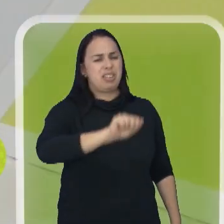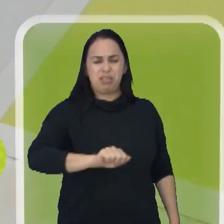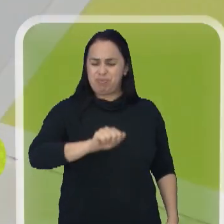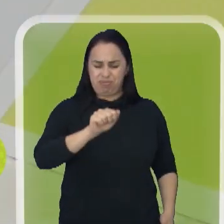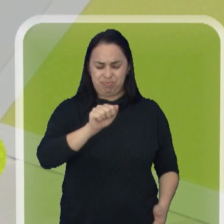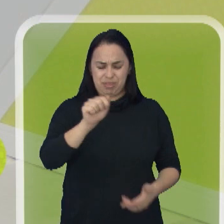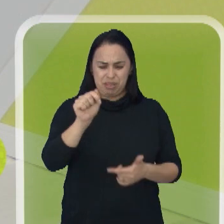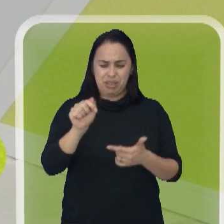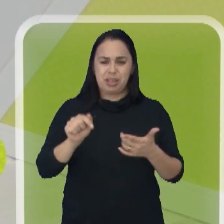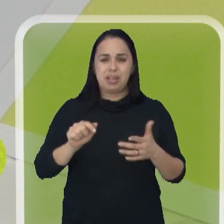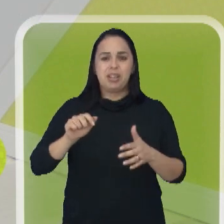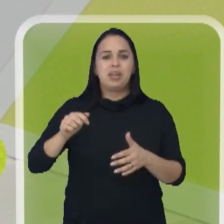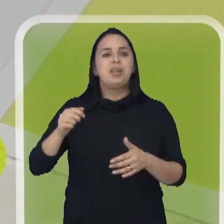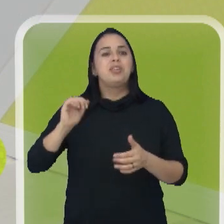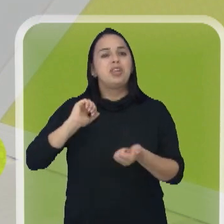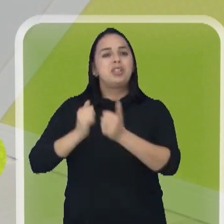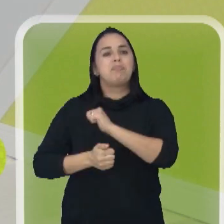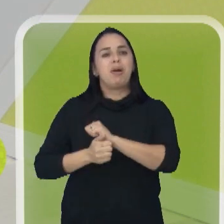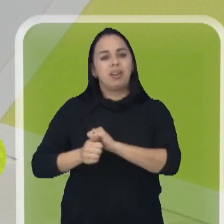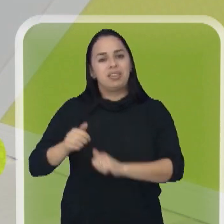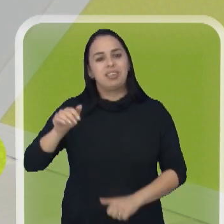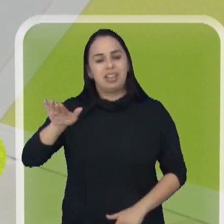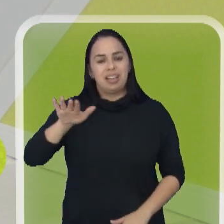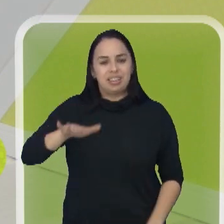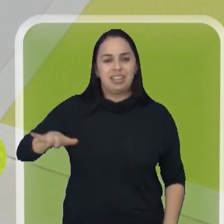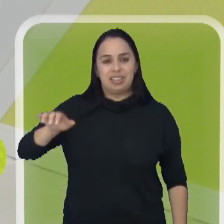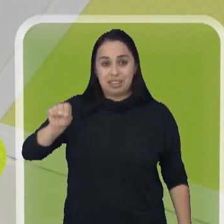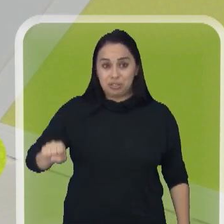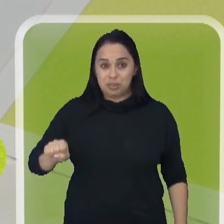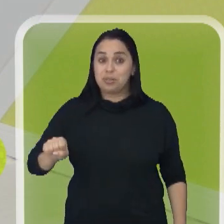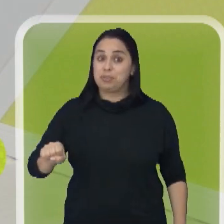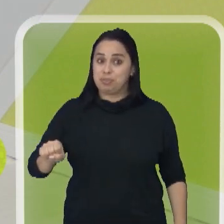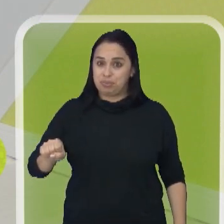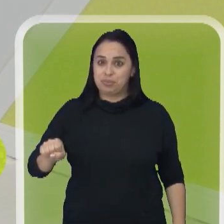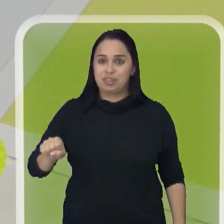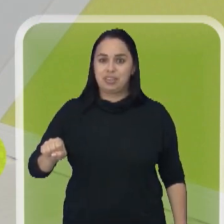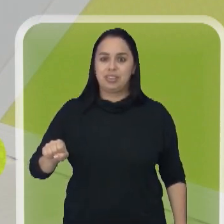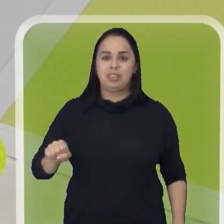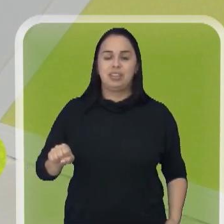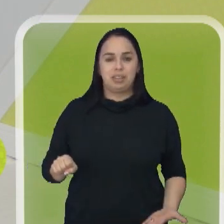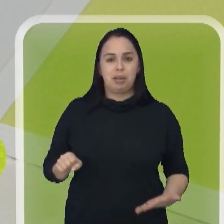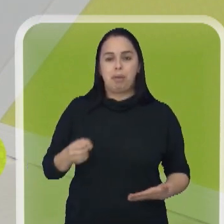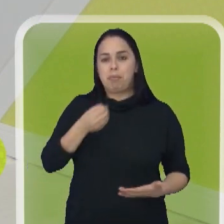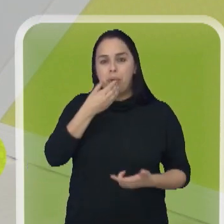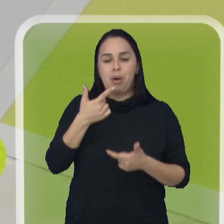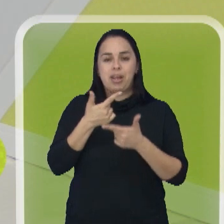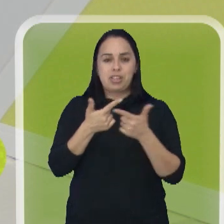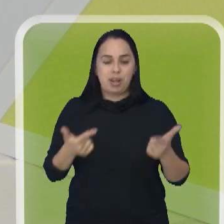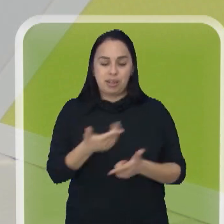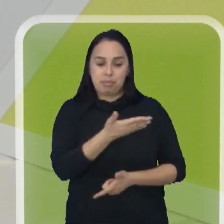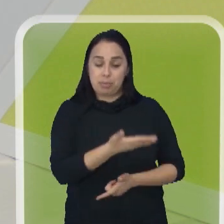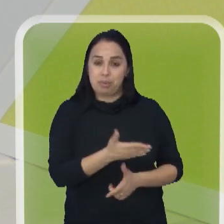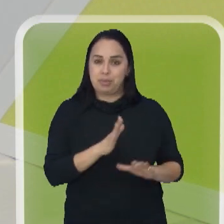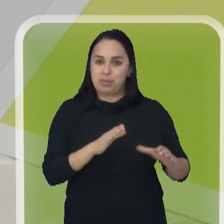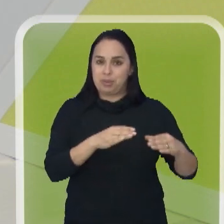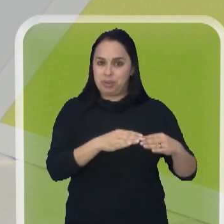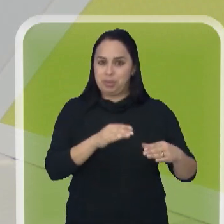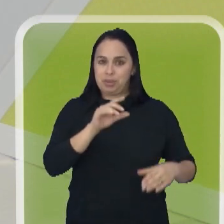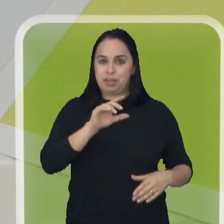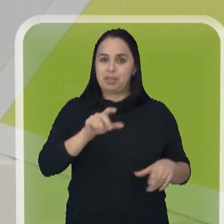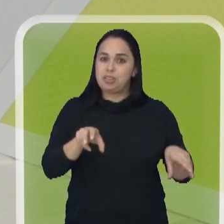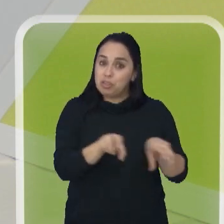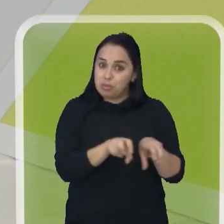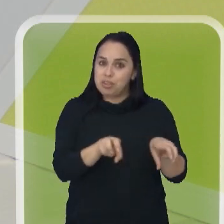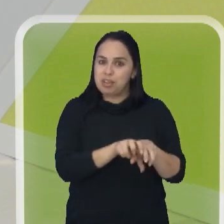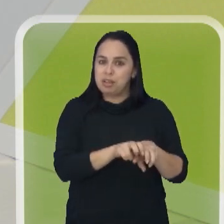Associação Esportiva de Venâncio Aires, no Rio Grande do Sul. Grande Assoeva. Sorte aí pro técnico Douglinhas, para a equipe do São José Futsal, que